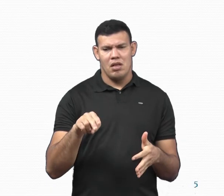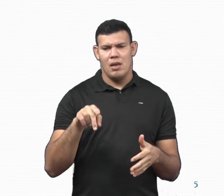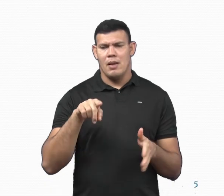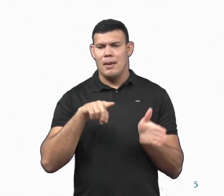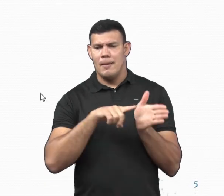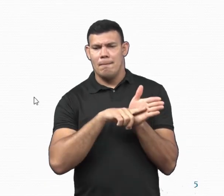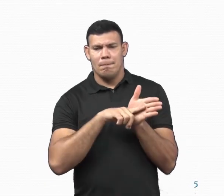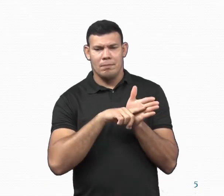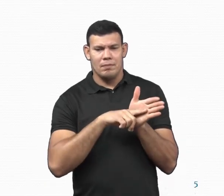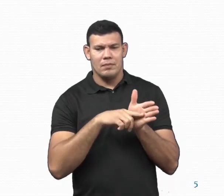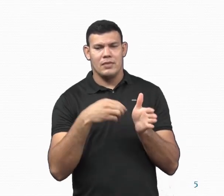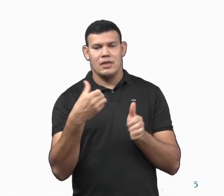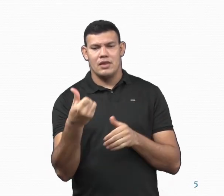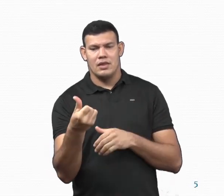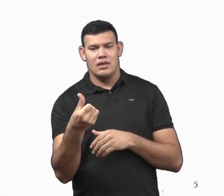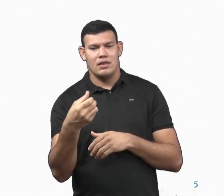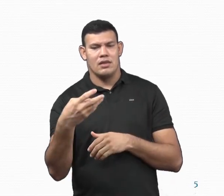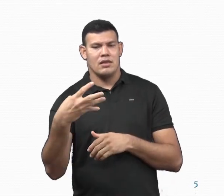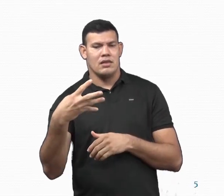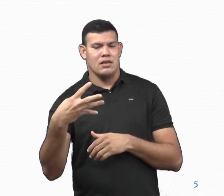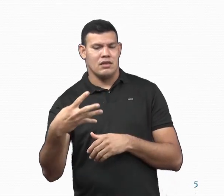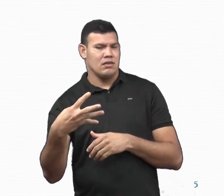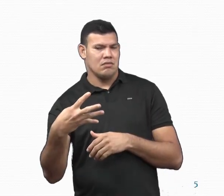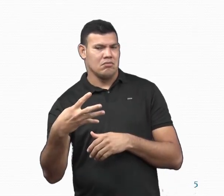diz que não existe